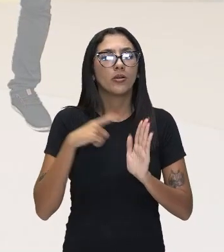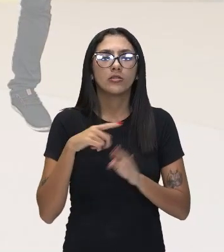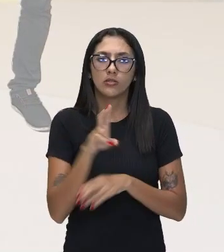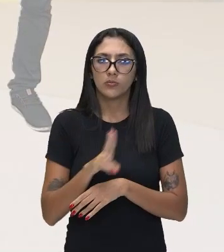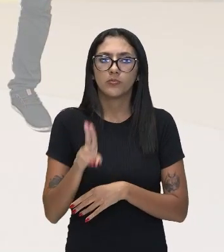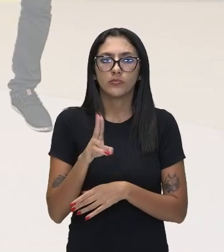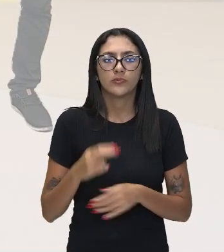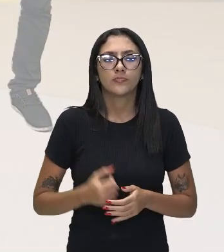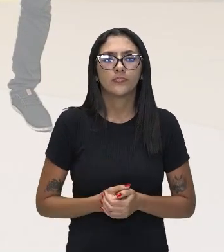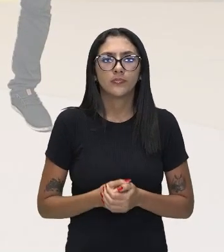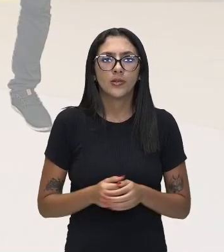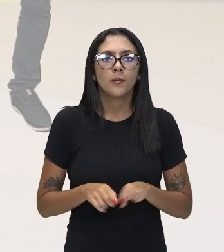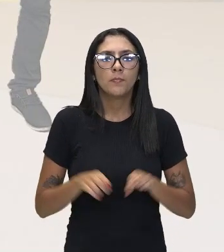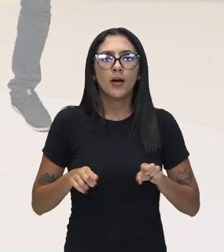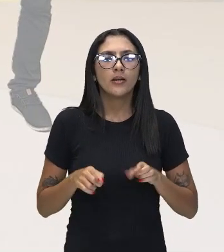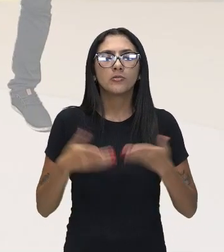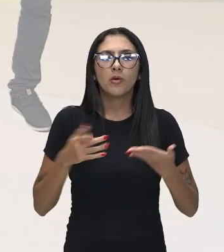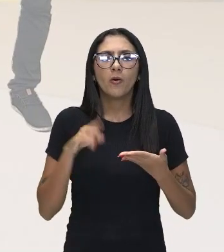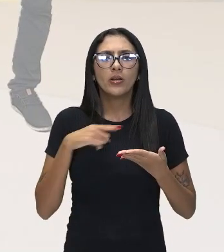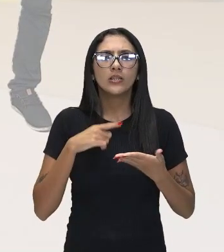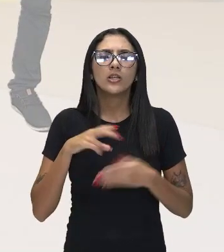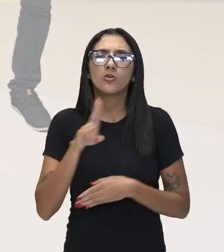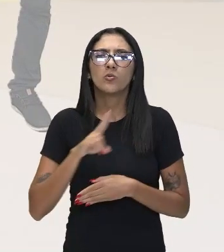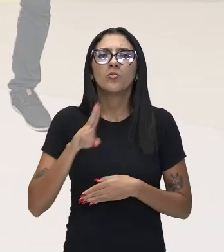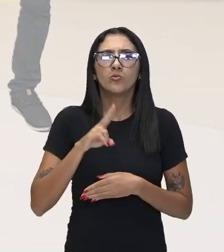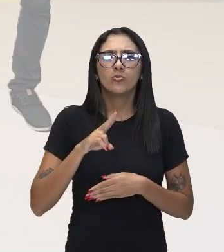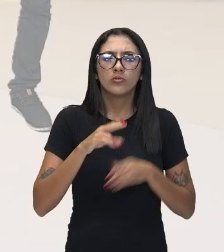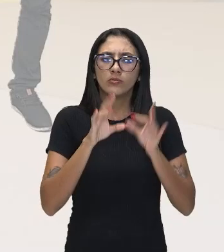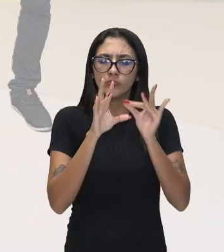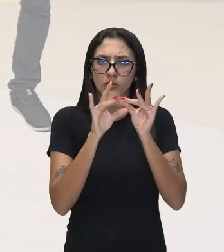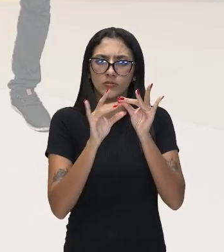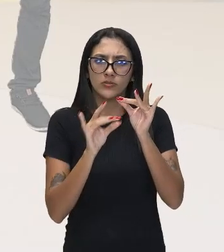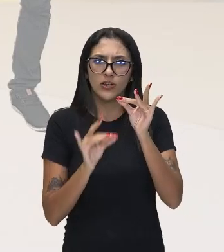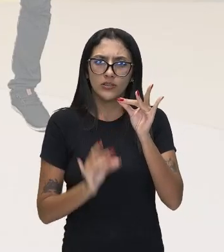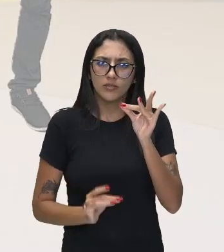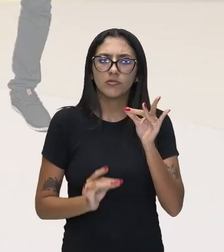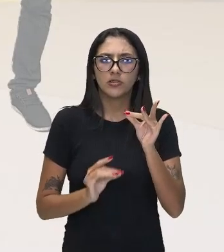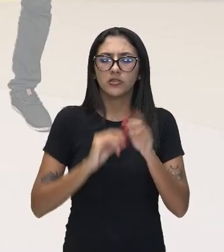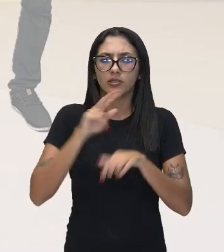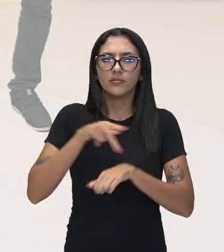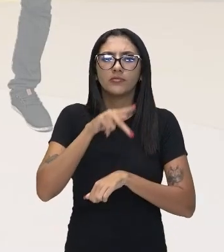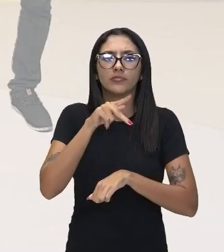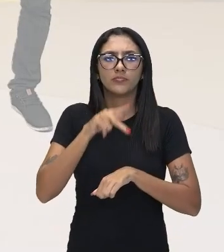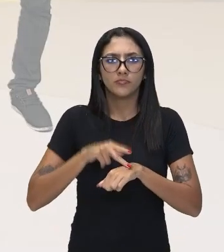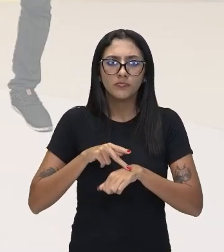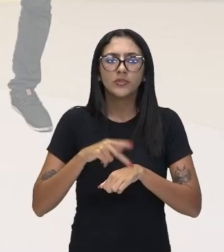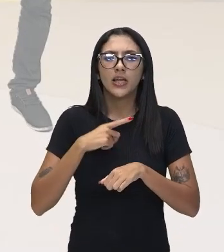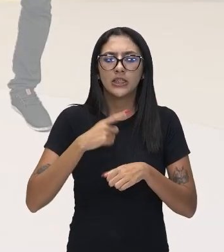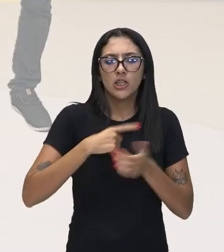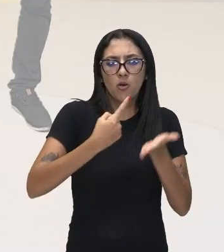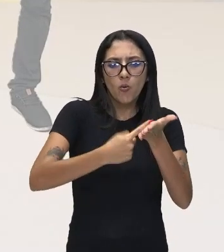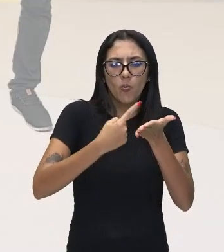quem define isso foram os países que integraram ali, fizeram um acordo, que entraram em acordo